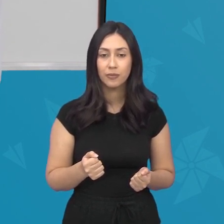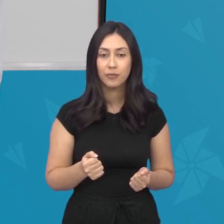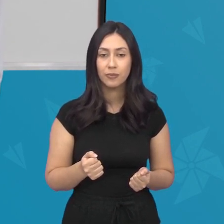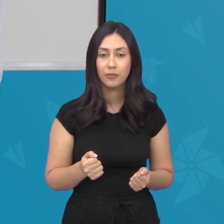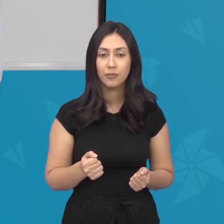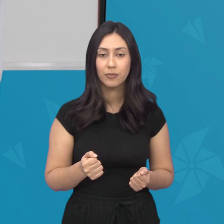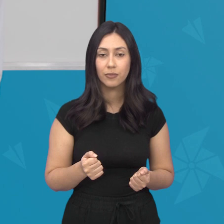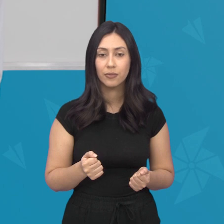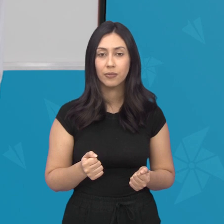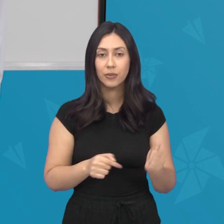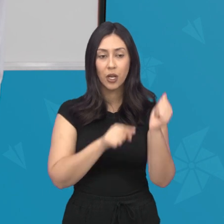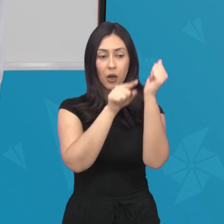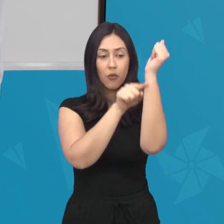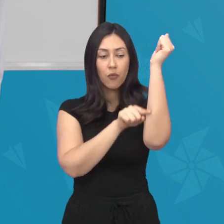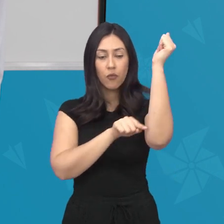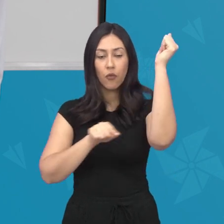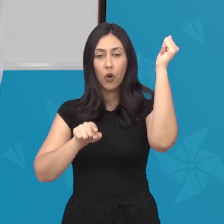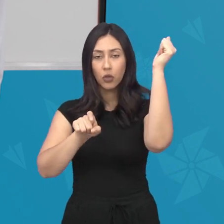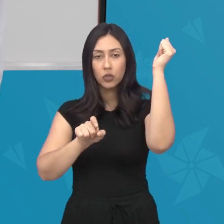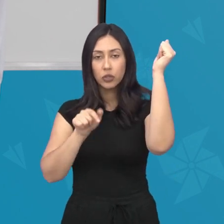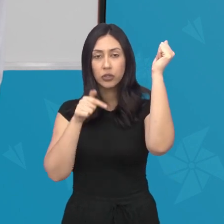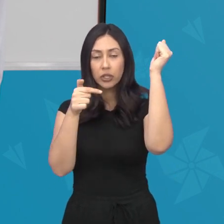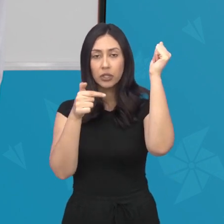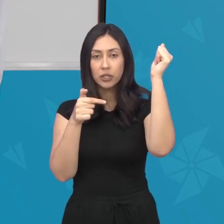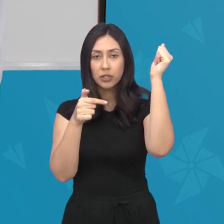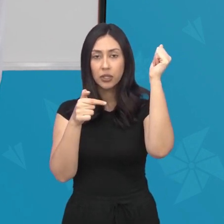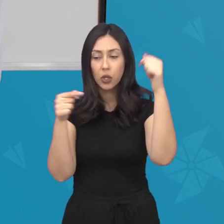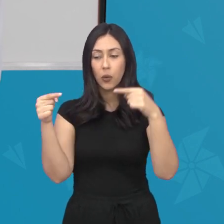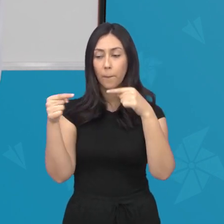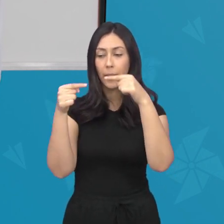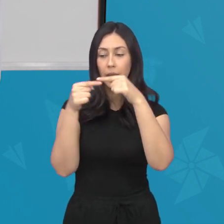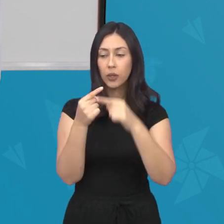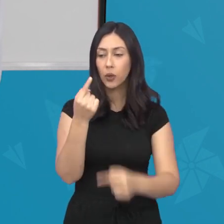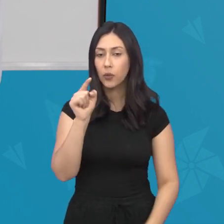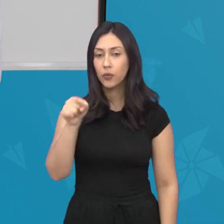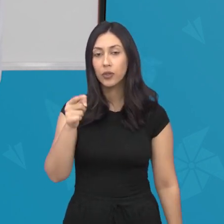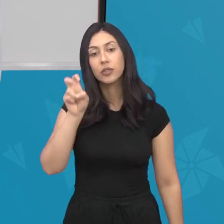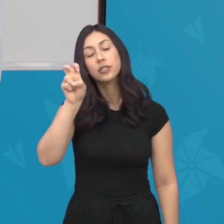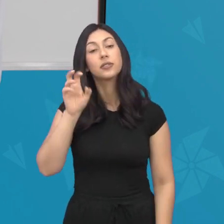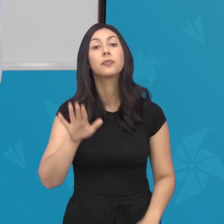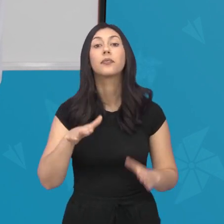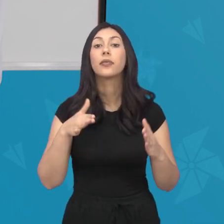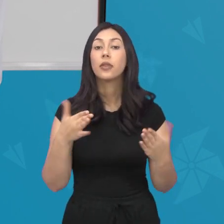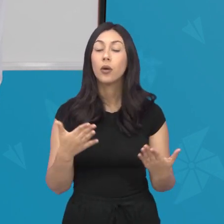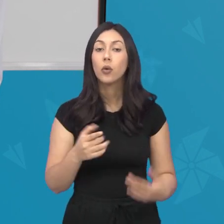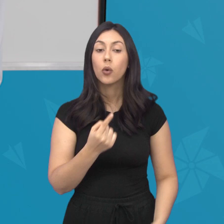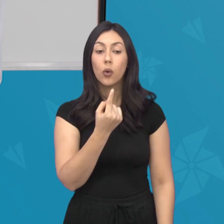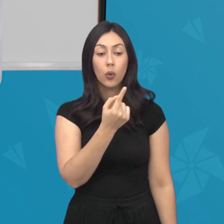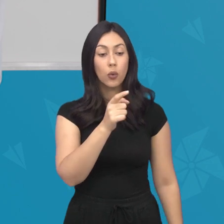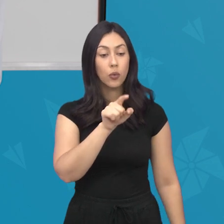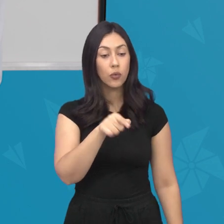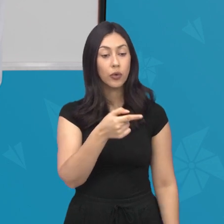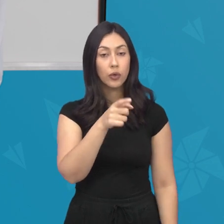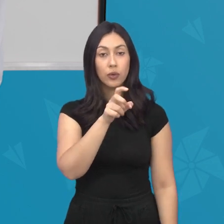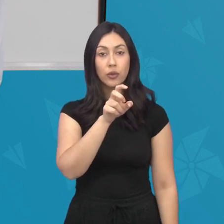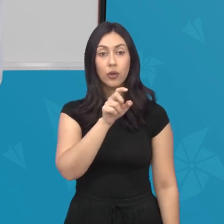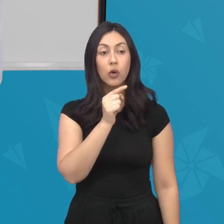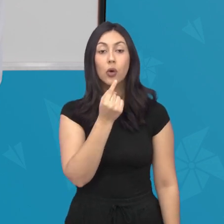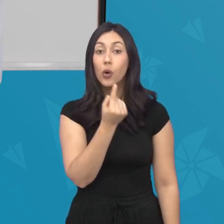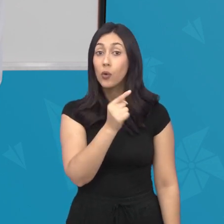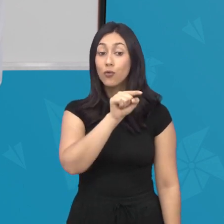a função para 1,5. X igual a 1,5. Então vai ser 1,5 ao quadrado